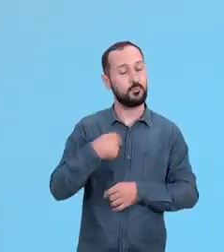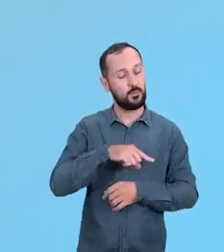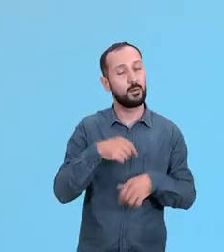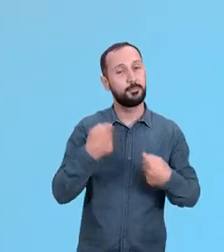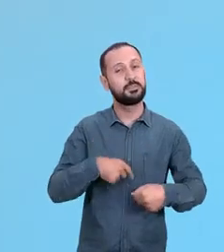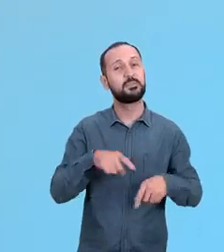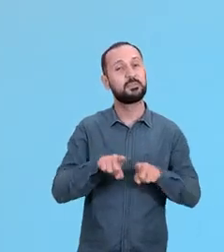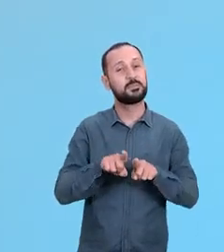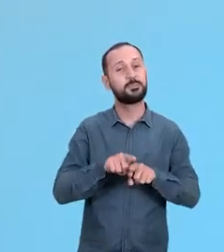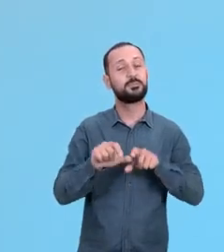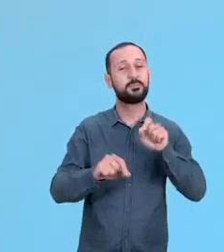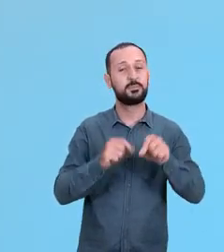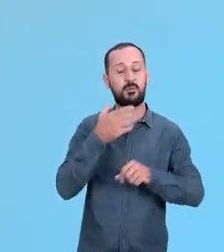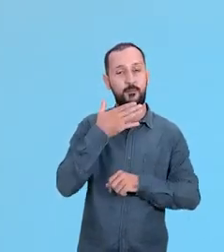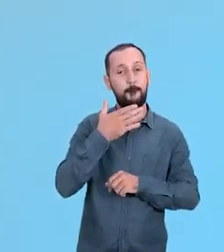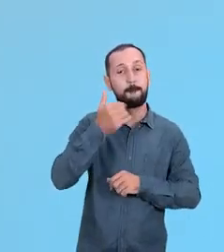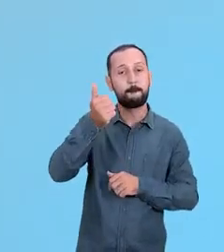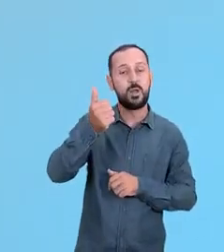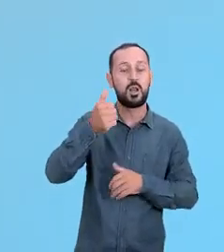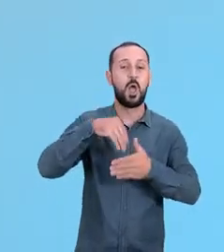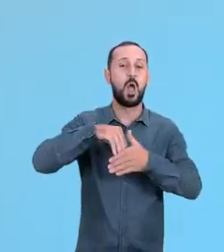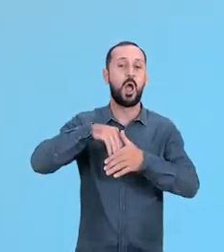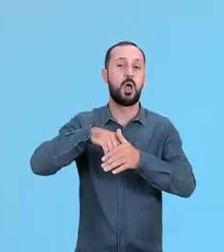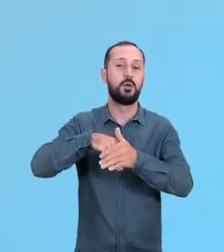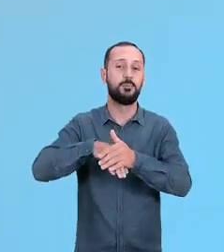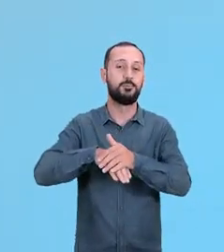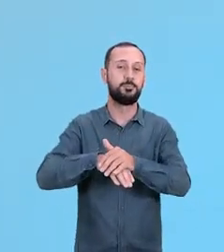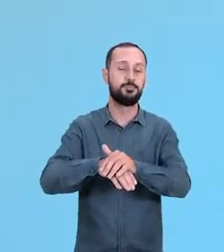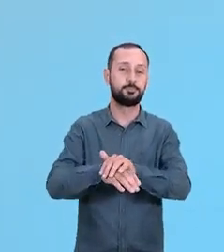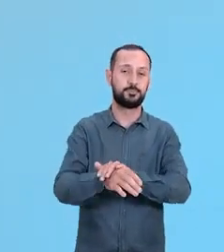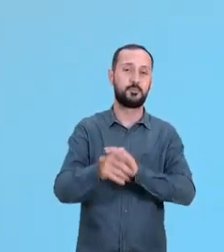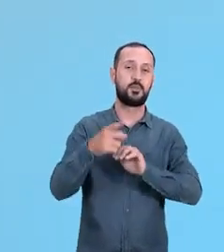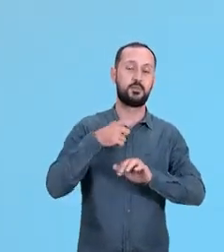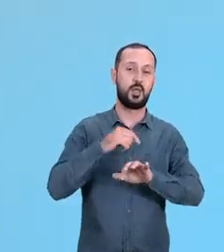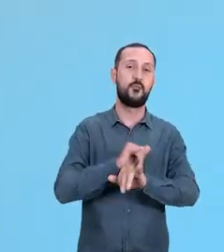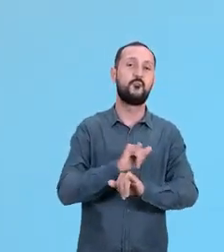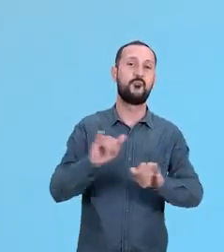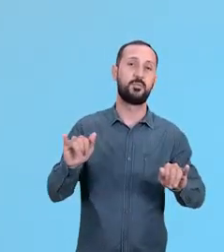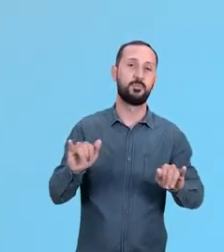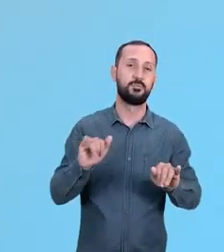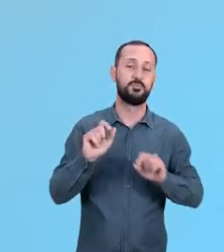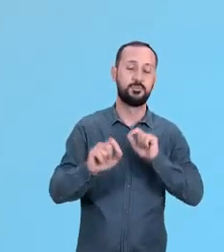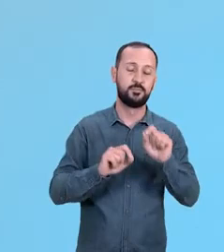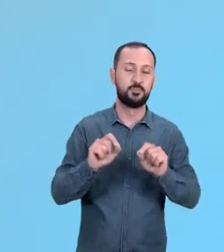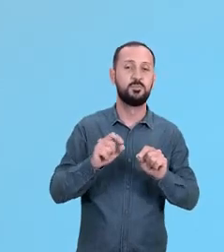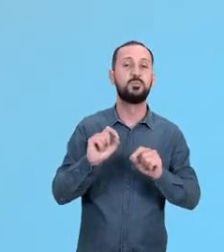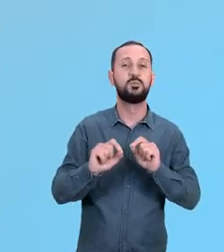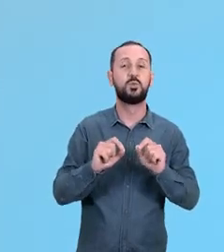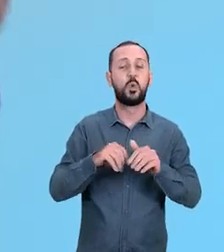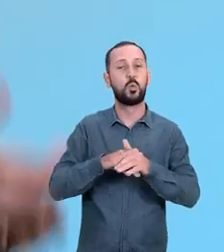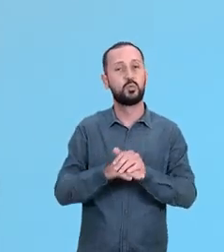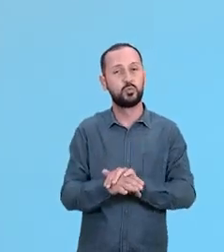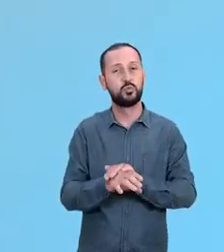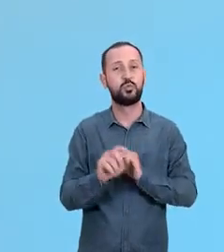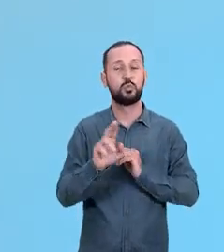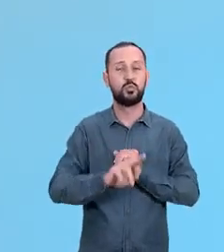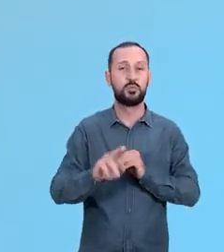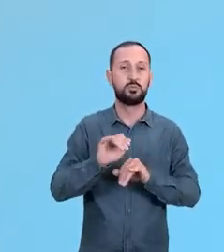também ir se aprimorando, se adaptando, ter as informações dos seus hábitos